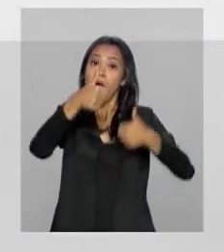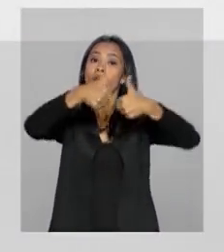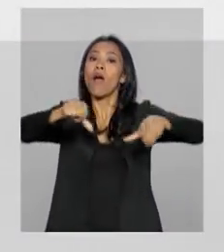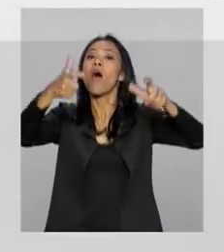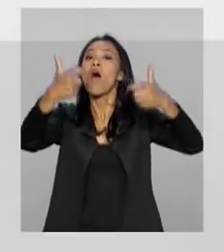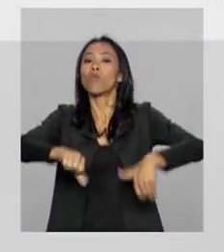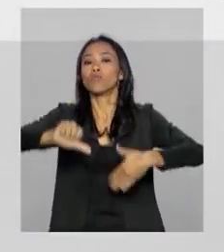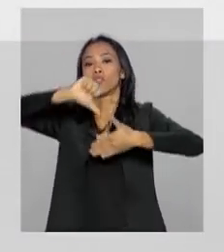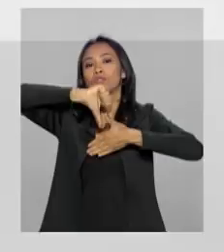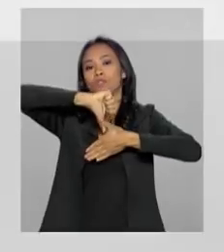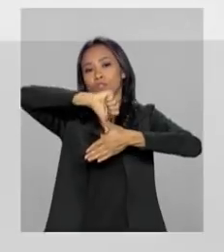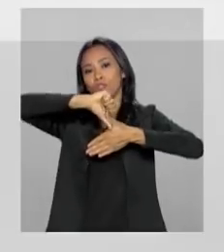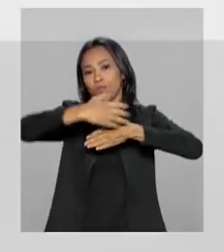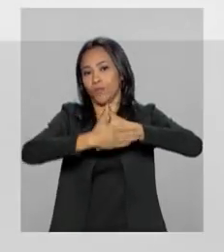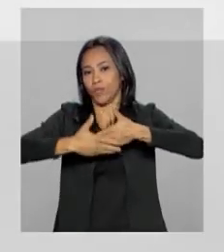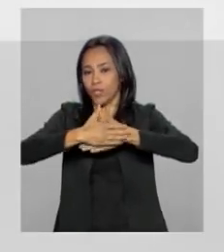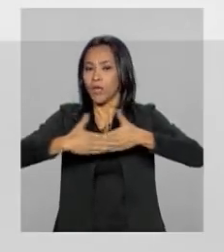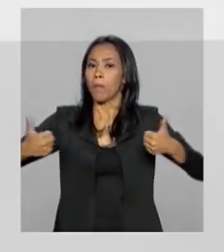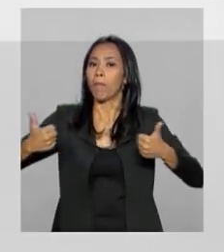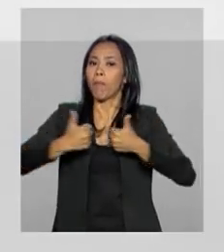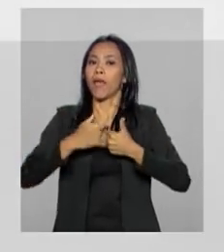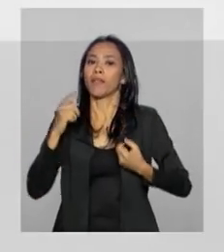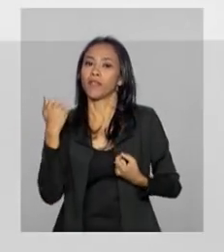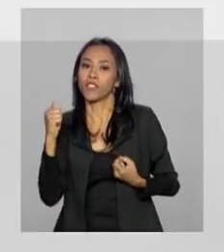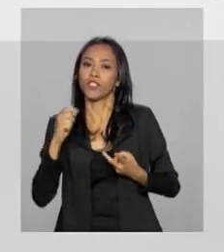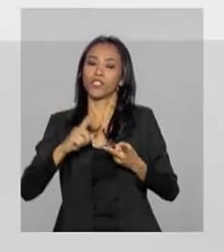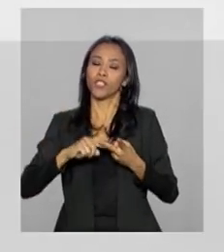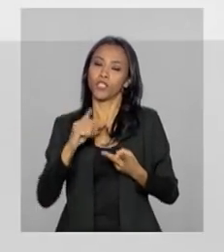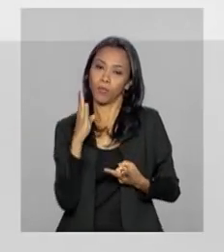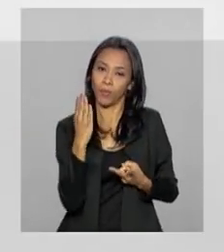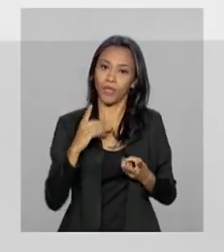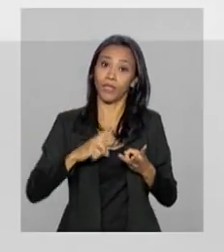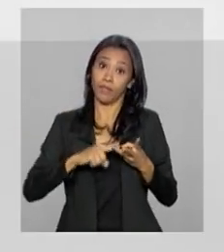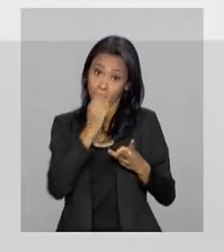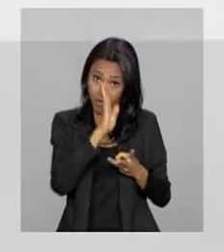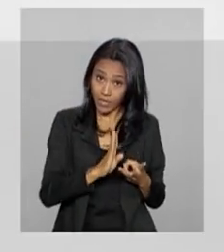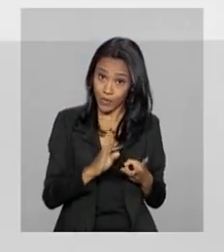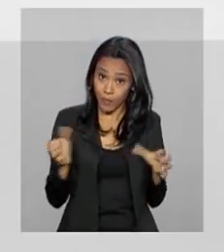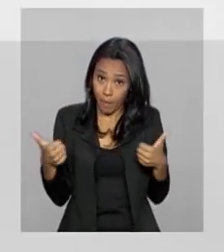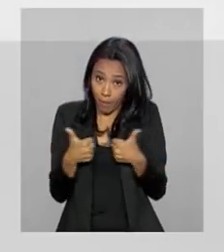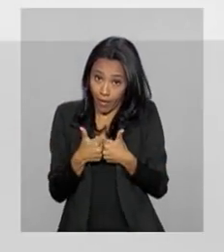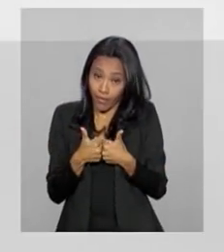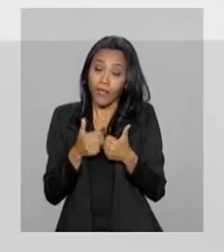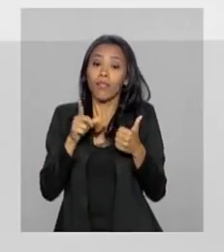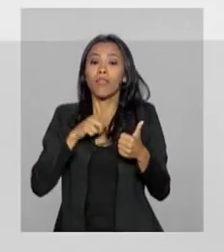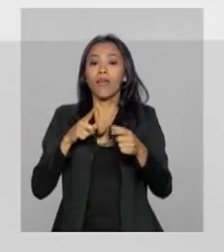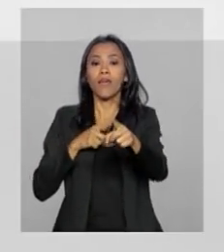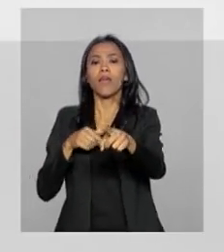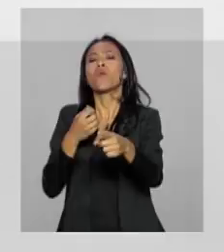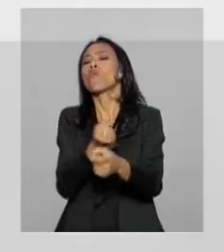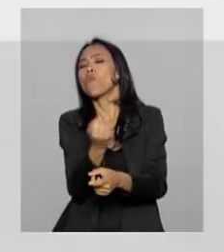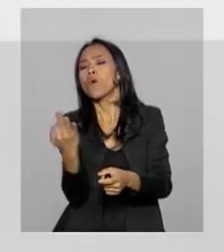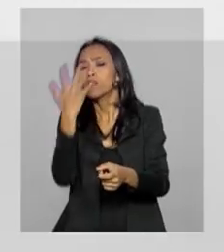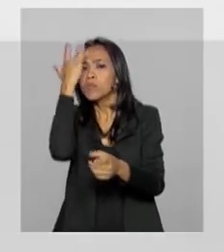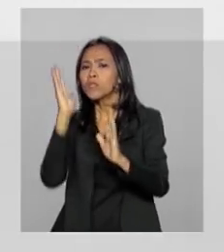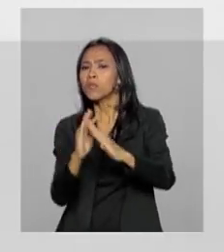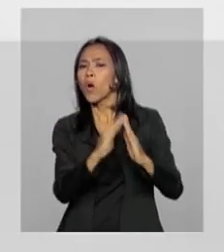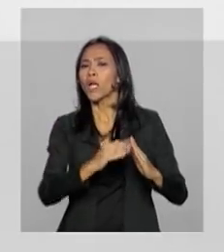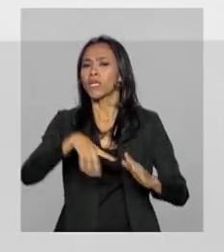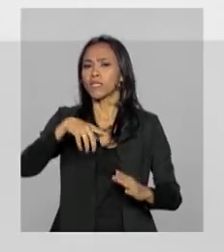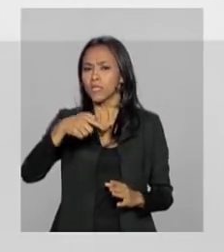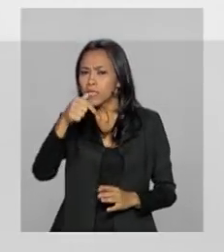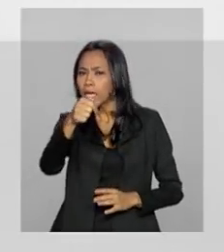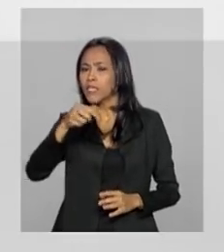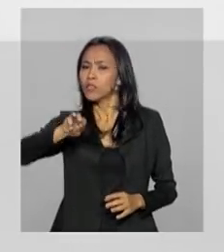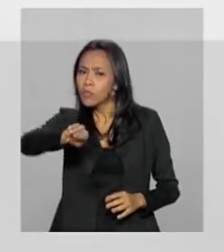Sul com Argentina Bolívia e Brasil tem uma população de 7 milhões de habitantes